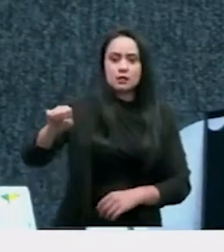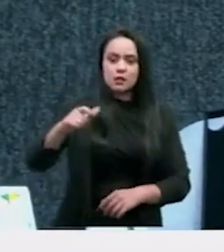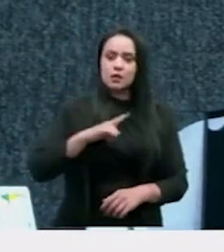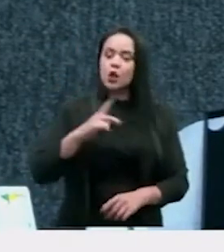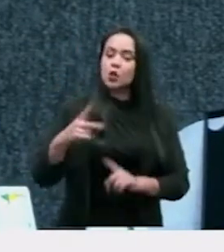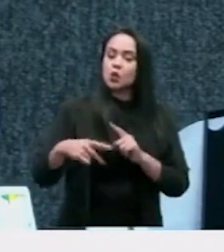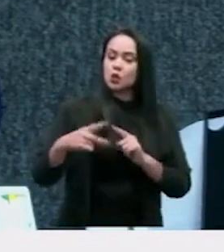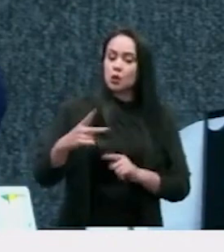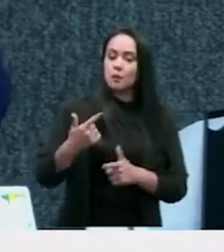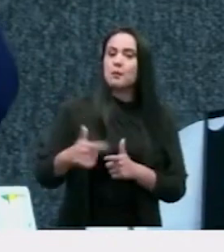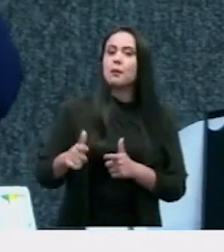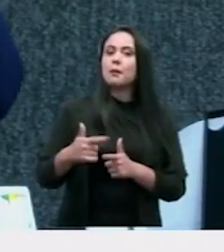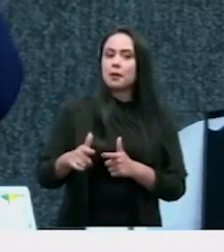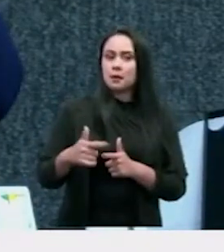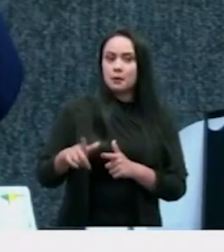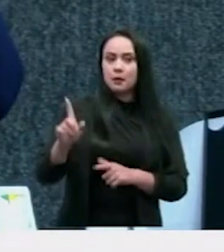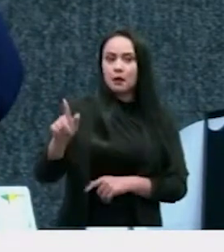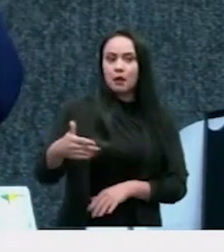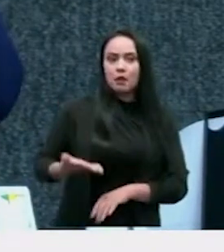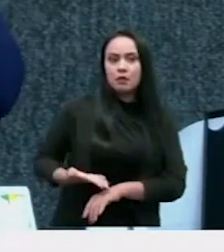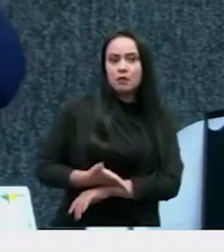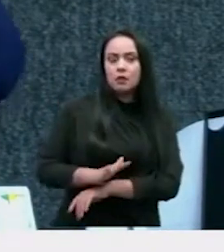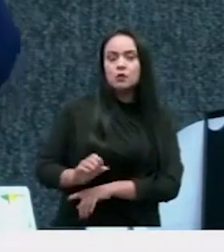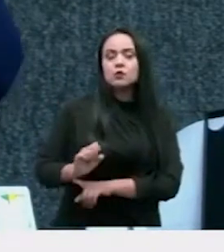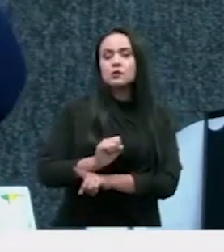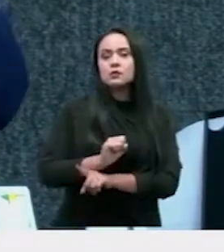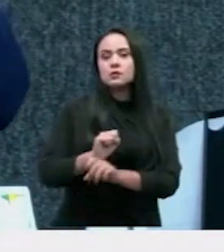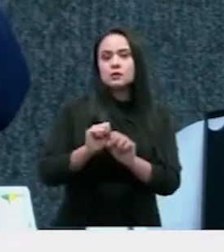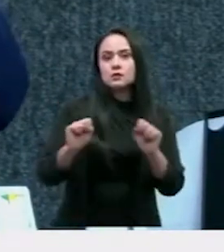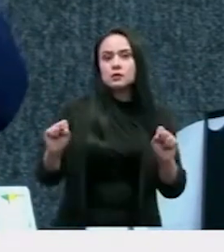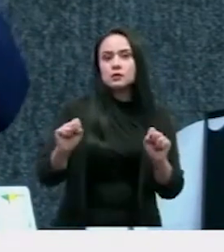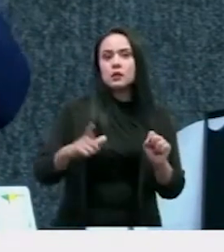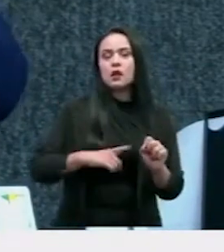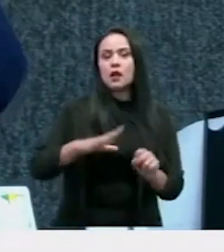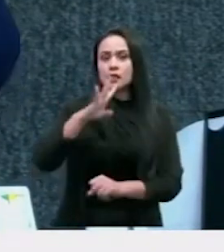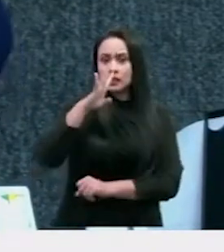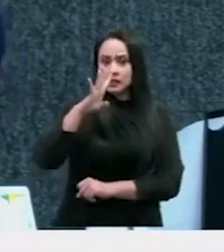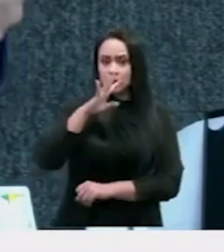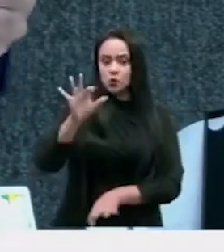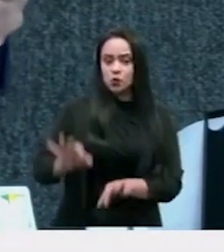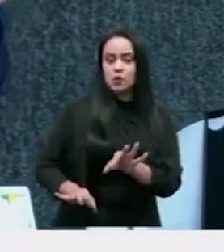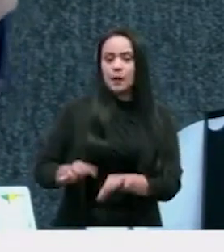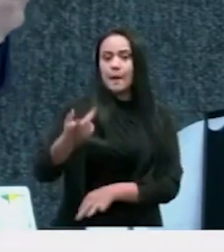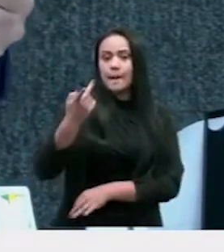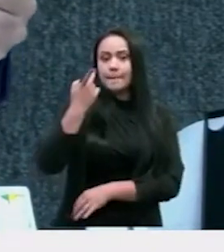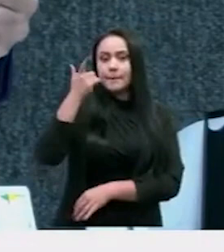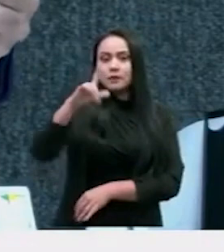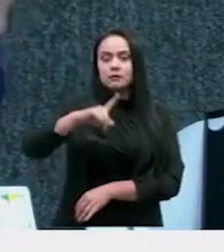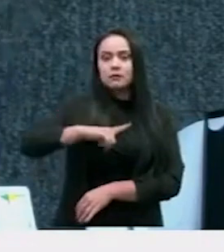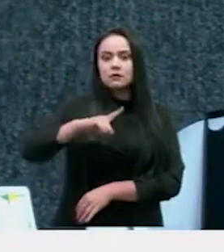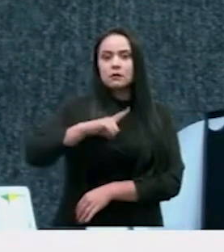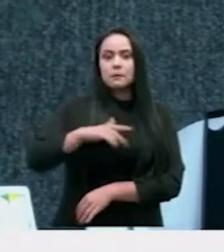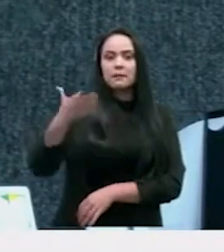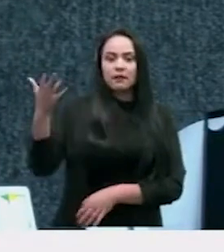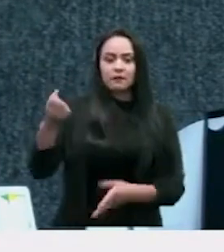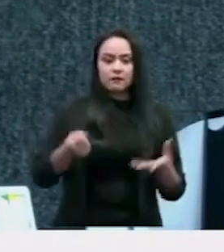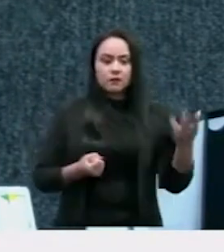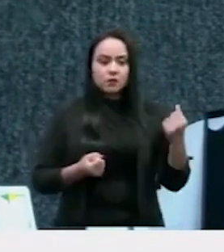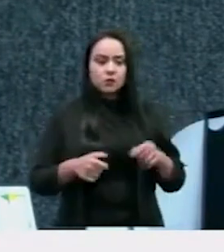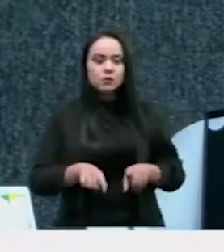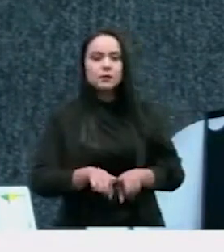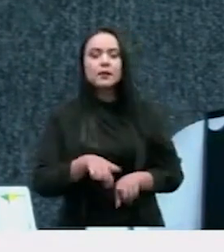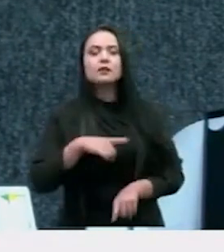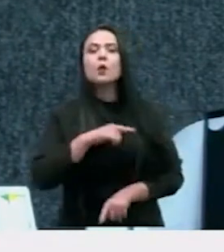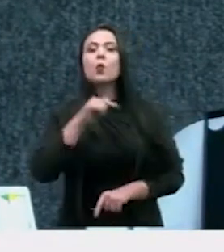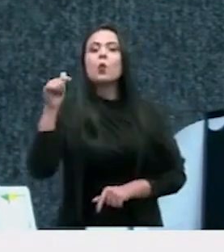problemas um na entrada no sistema excesso de judicialização para obter os benefícios e há um